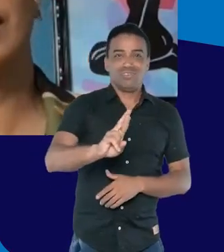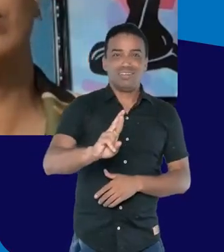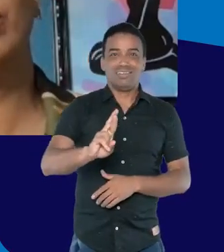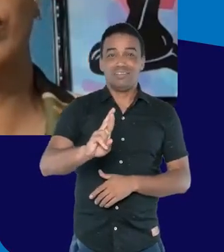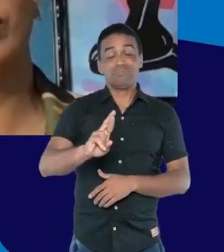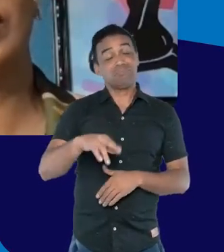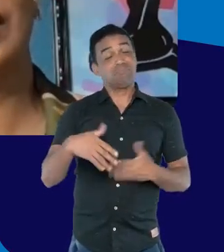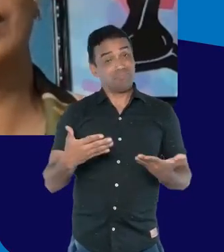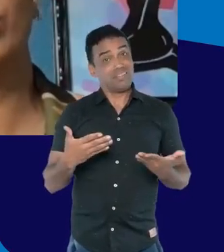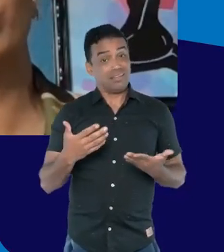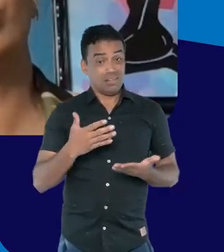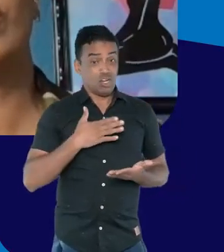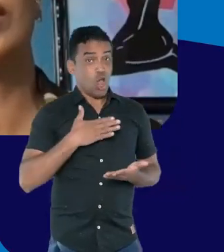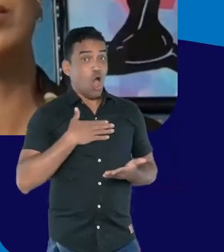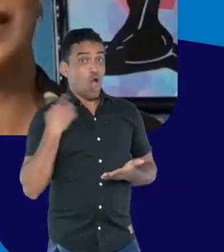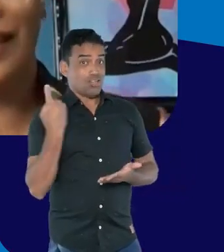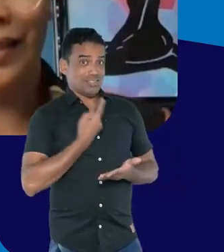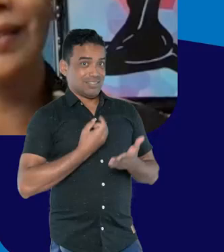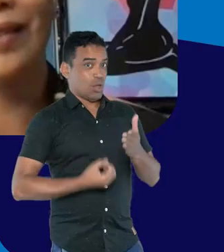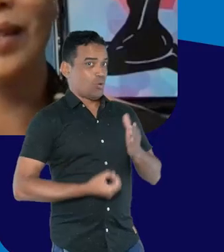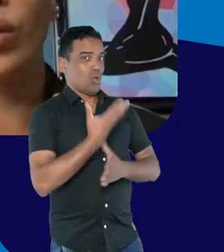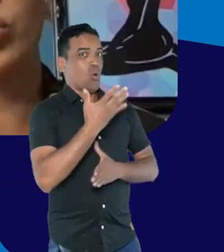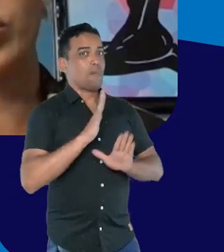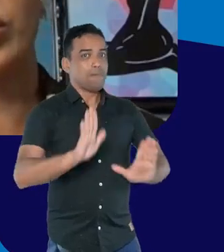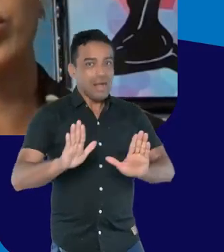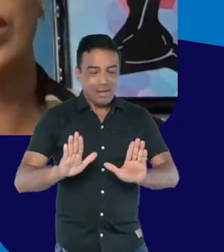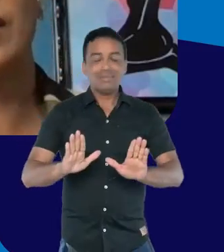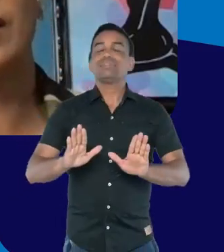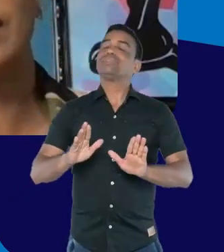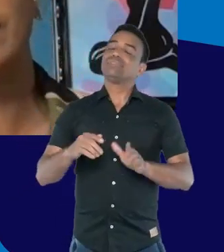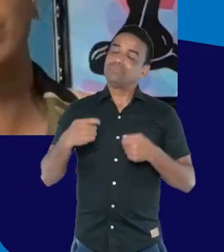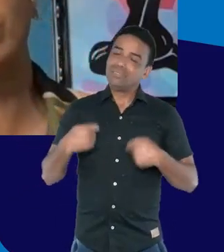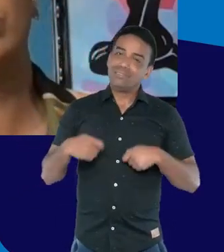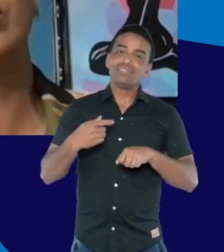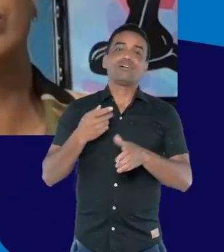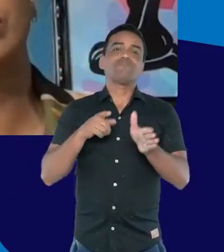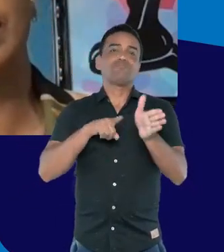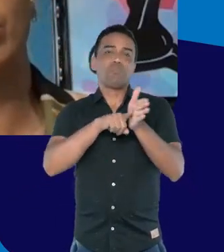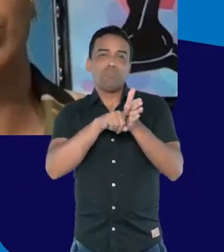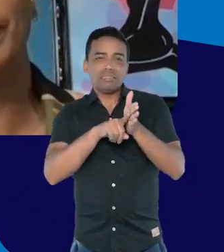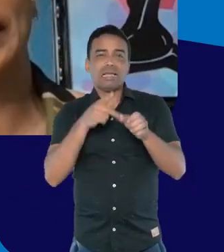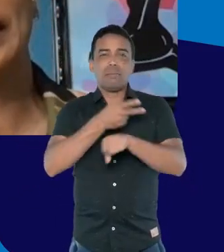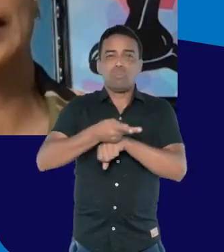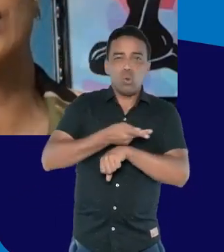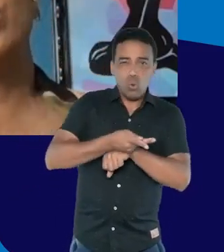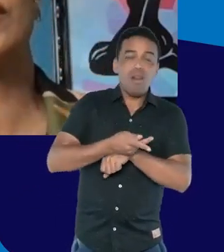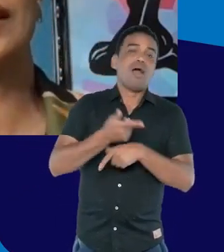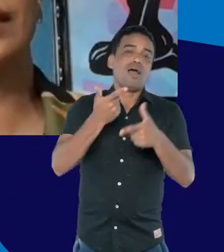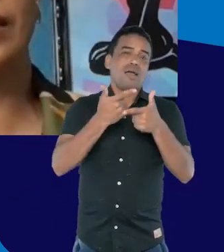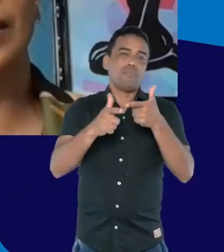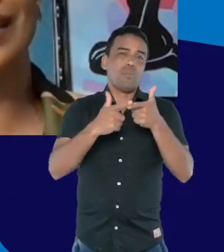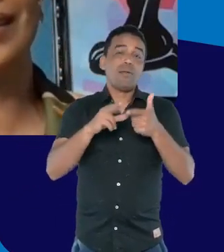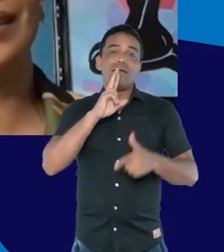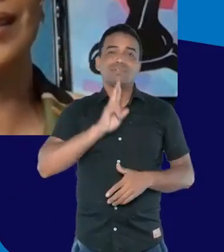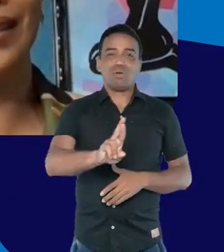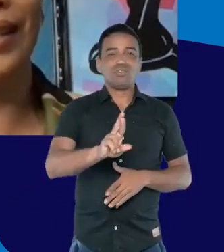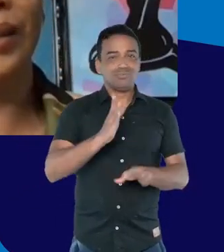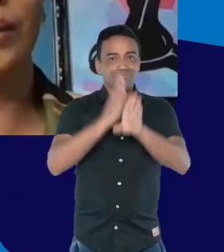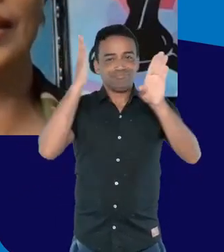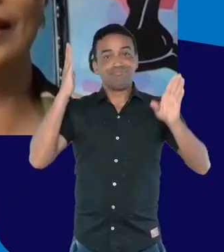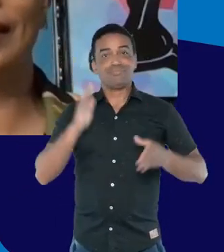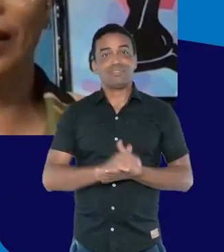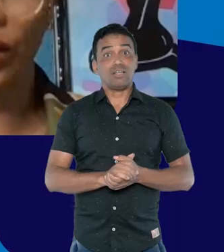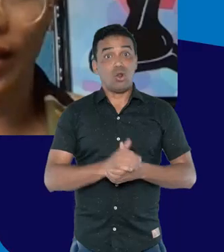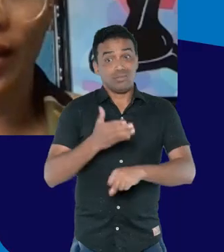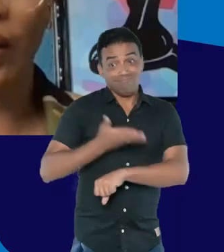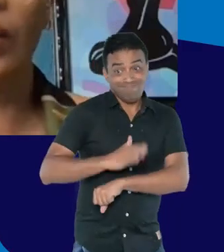não necessariamente foram criados por nós, mas que são as grandes questões do nosso tempo? E a gente fazendo esse